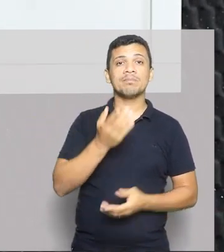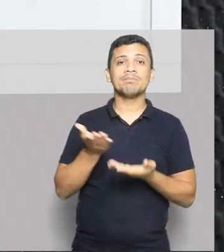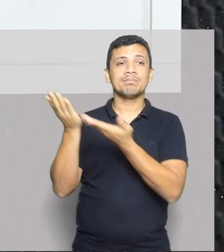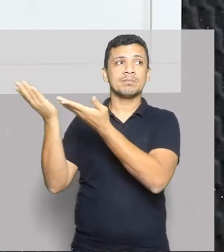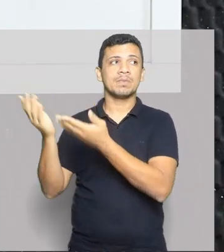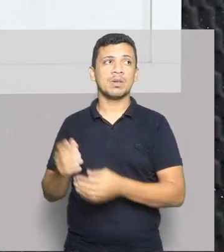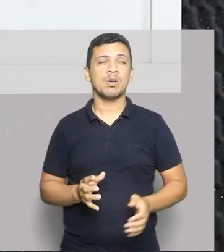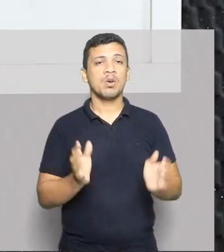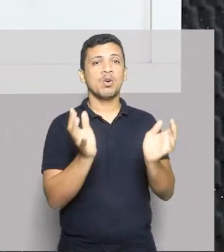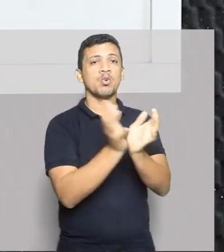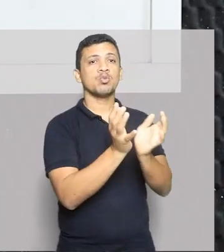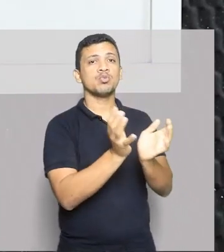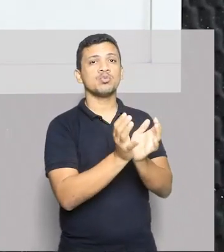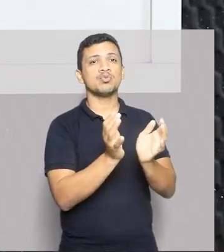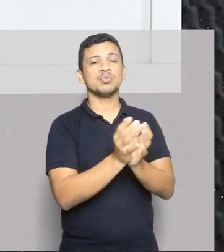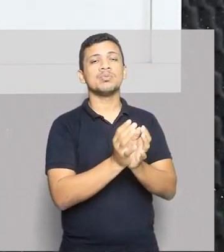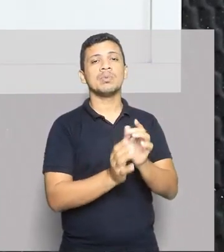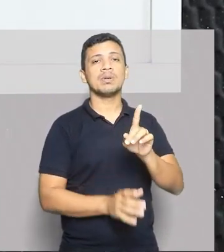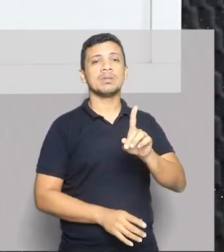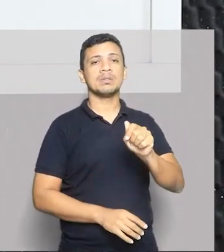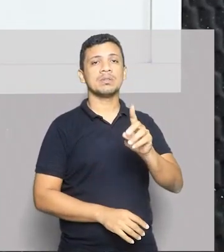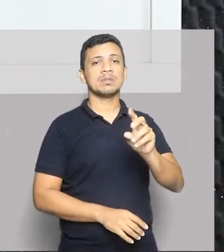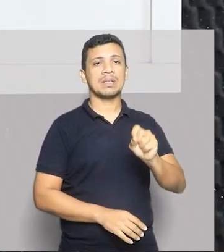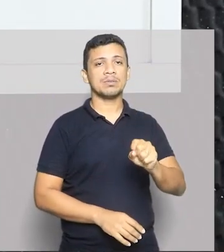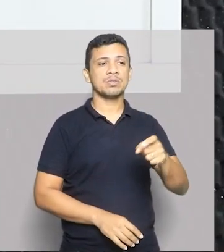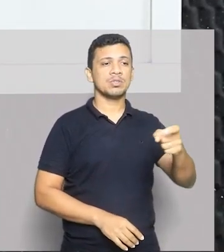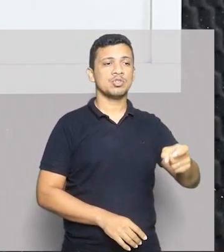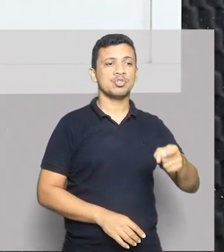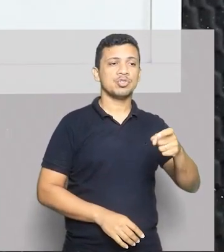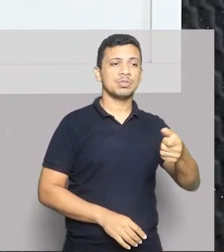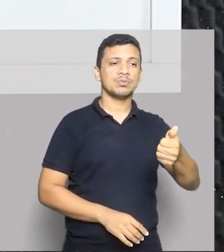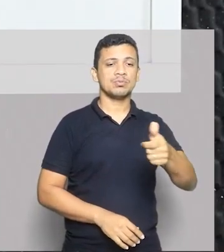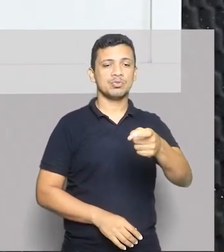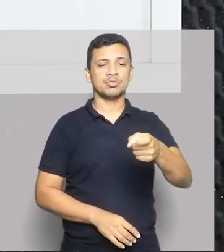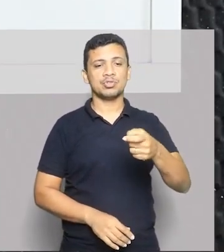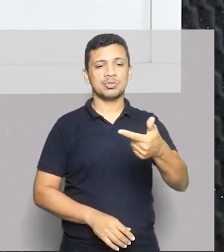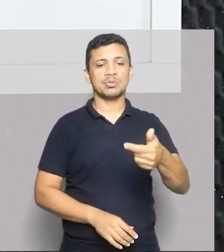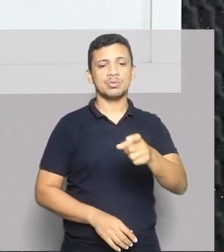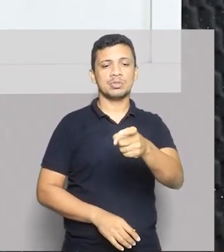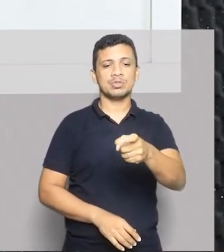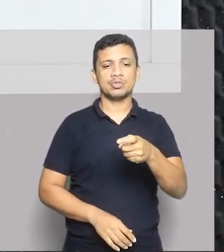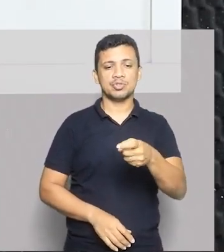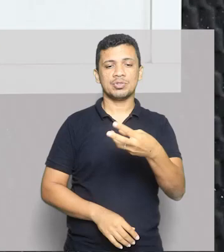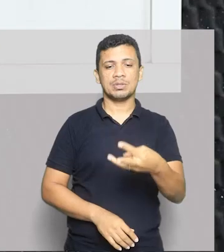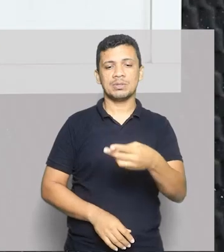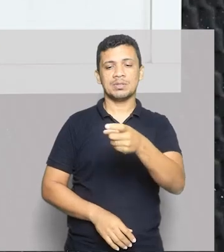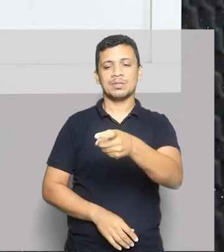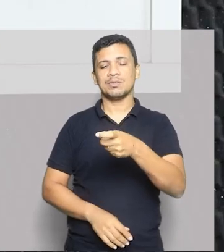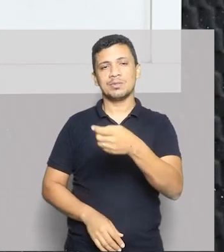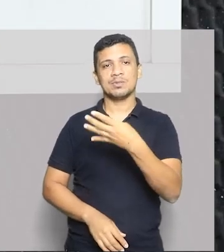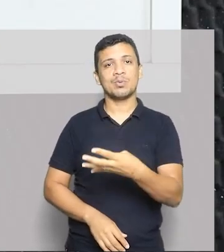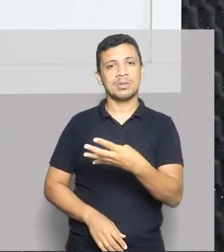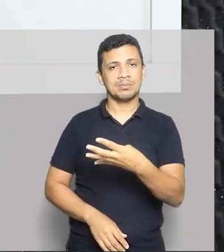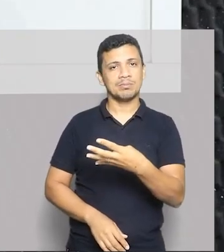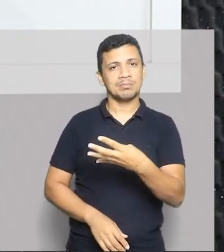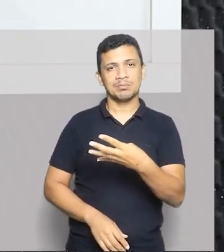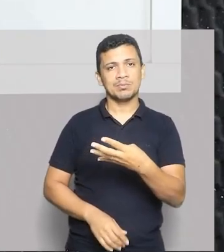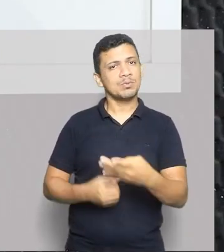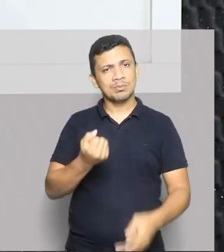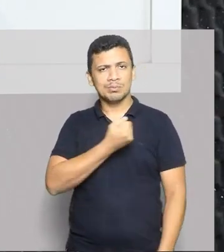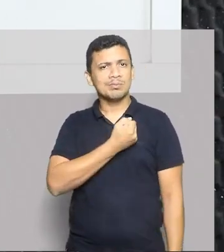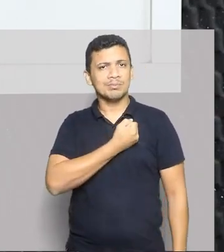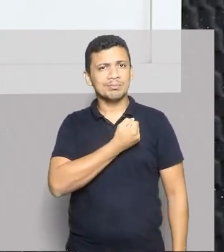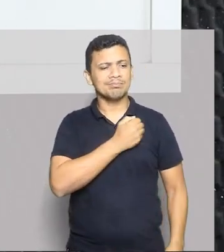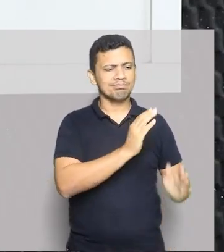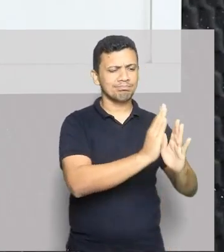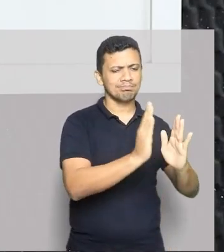um conjunto de dados que eu chamei aqui de x1, x2, x3, x4, né? Um conjunto de dados, números, né?